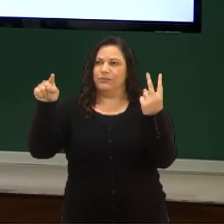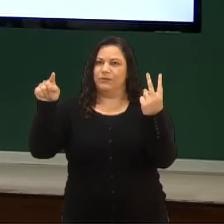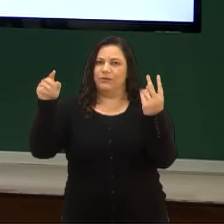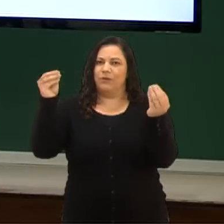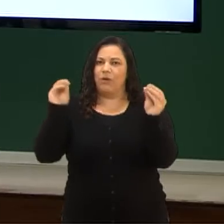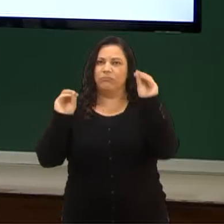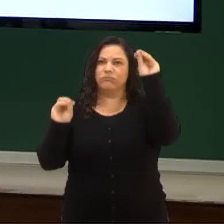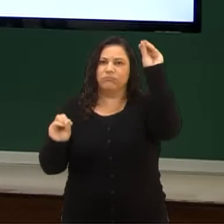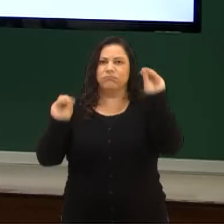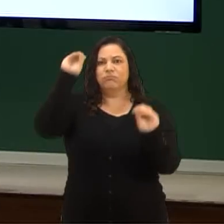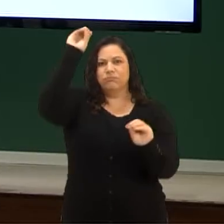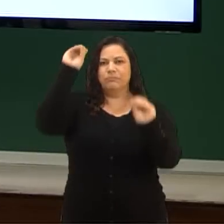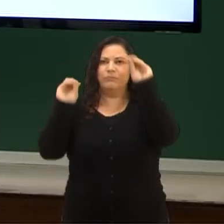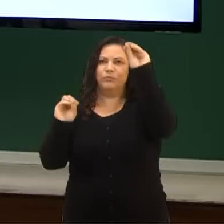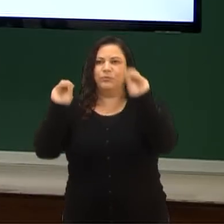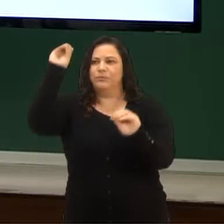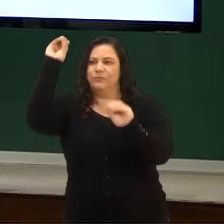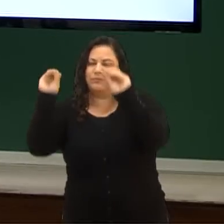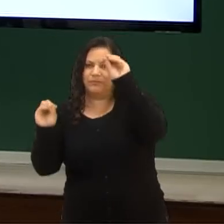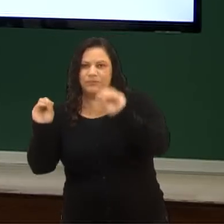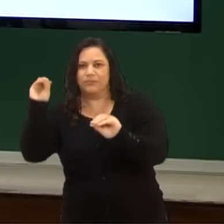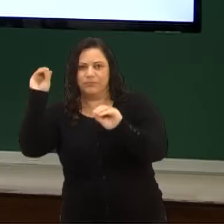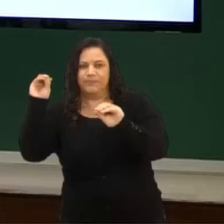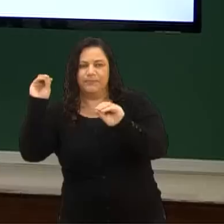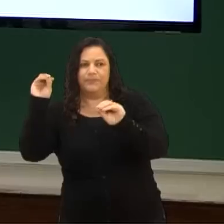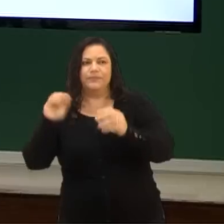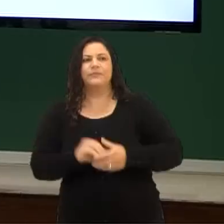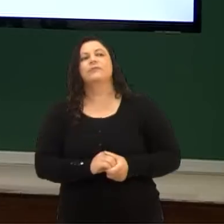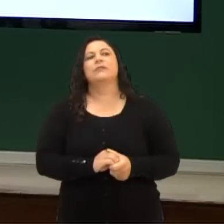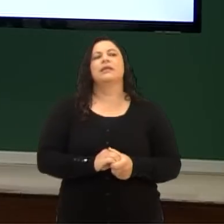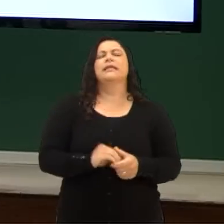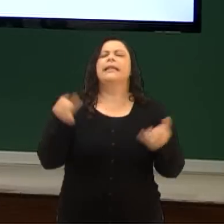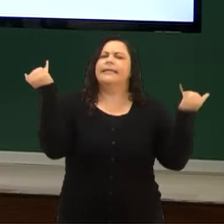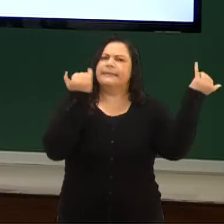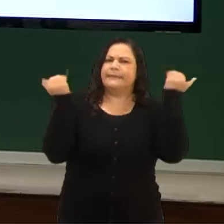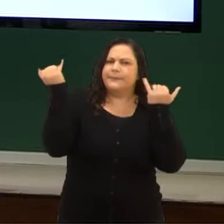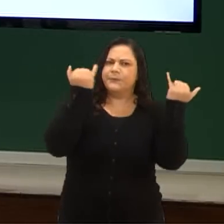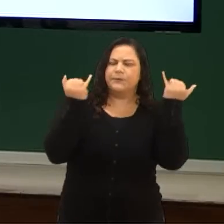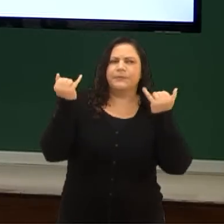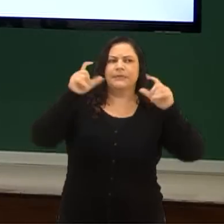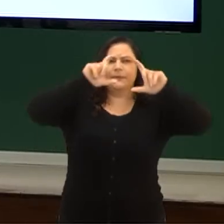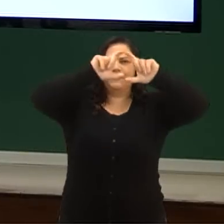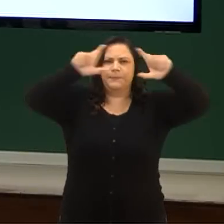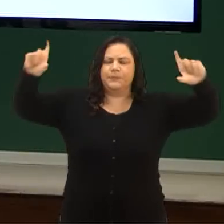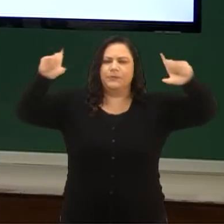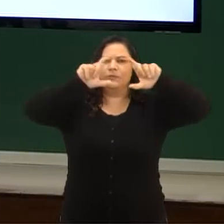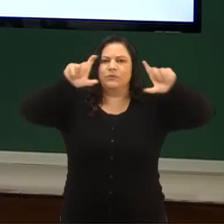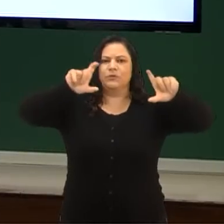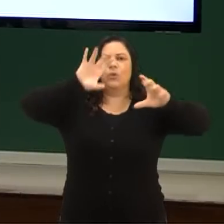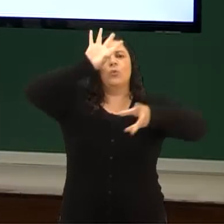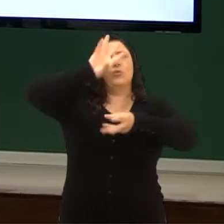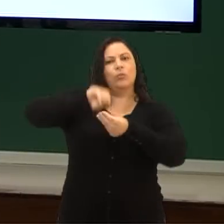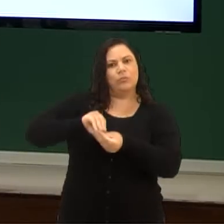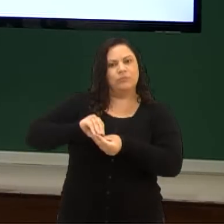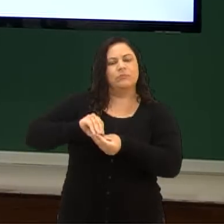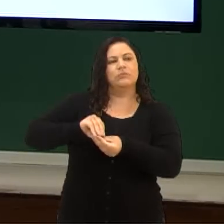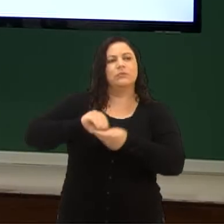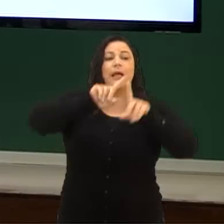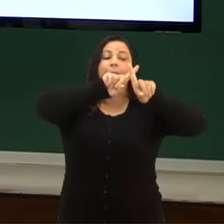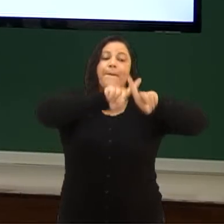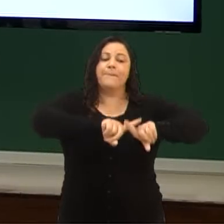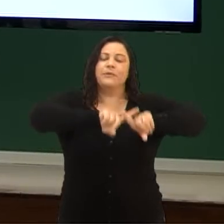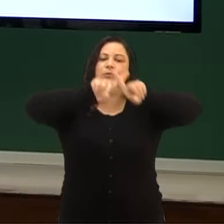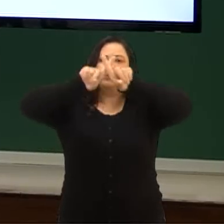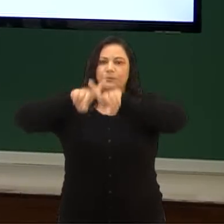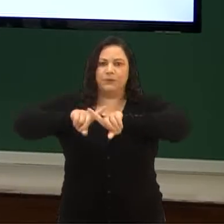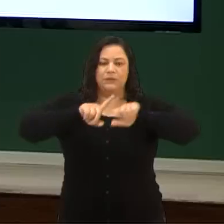tranquilo. Agora eu vou pegar essa informação, que é uma parte da minha conta, tá legal? E vou concluir. Como? Multiplicando a